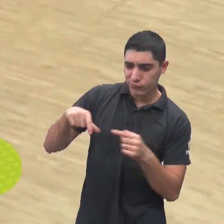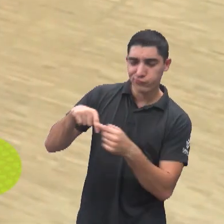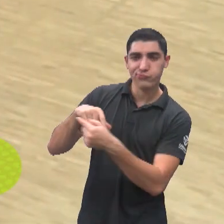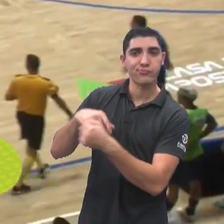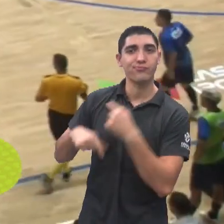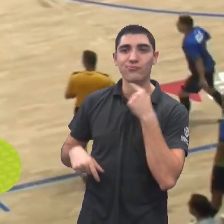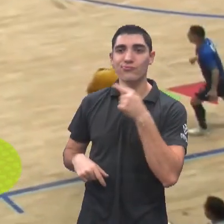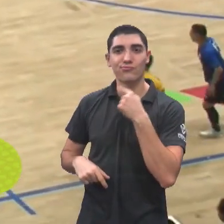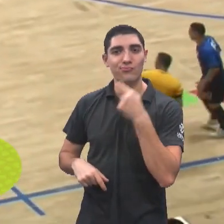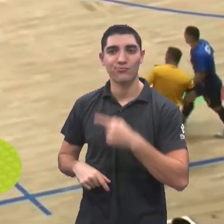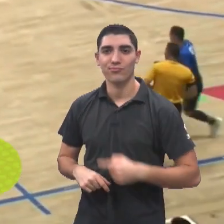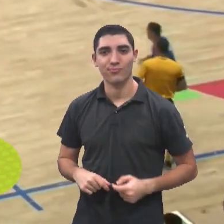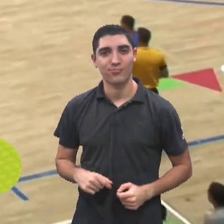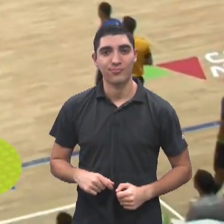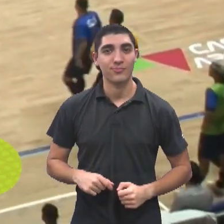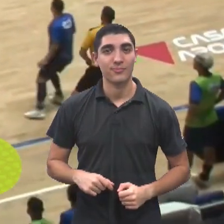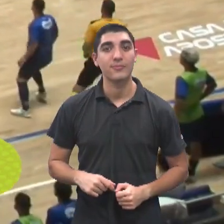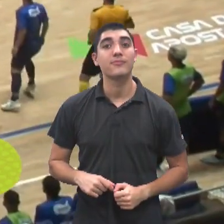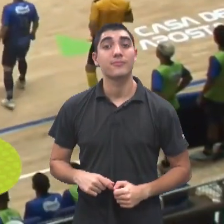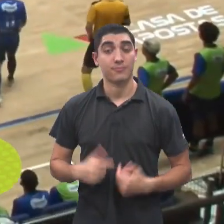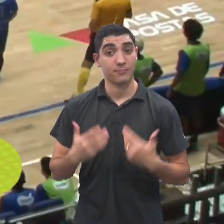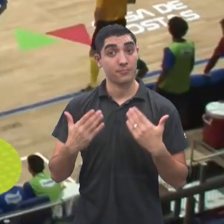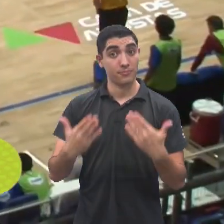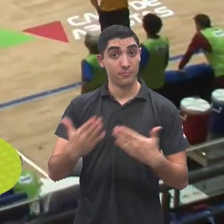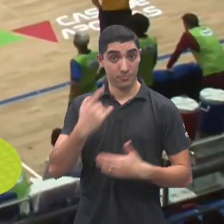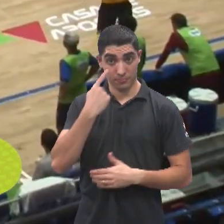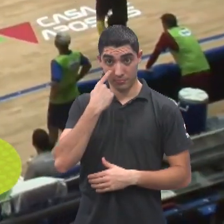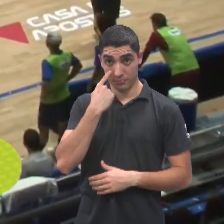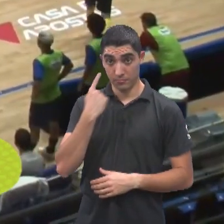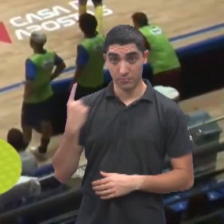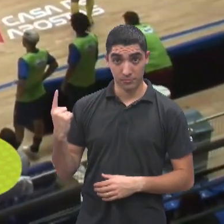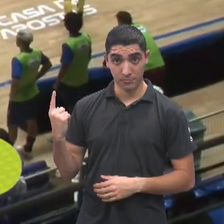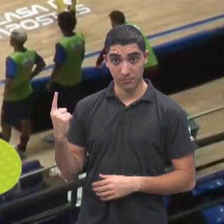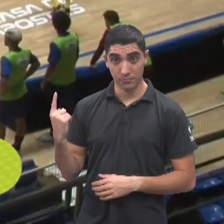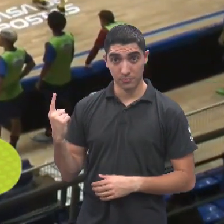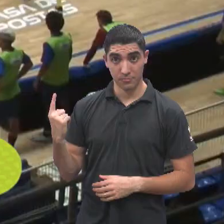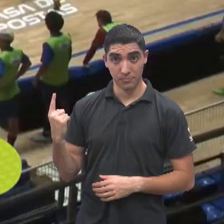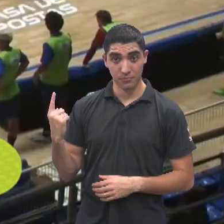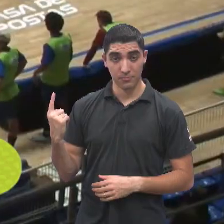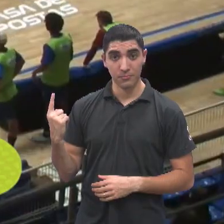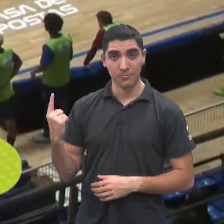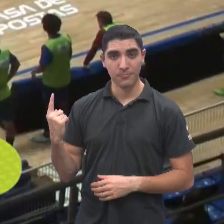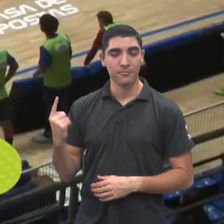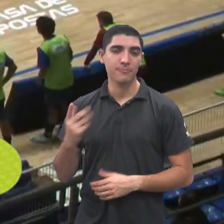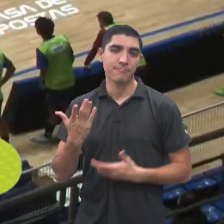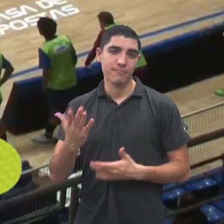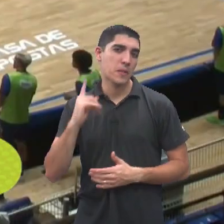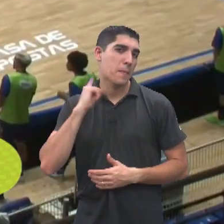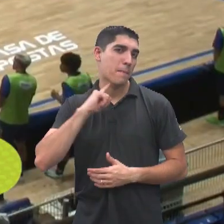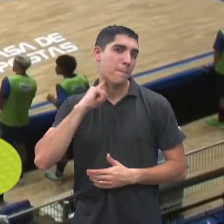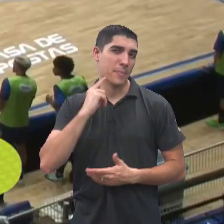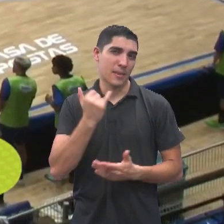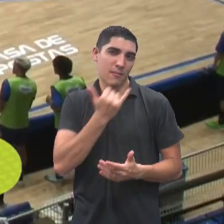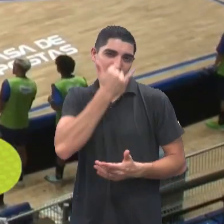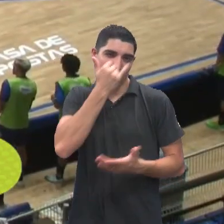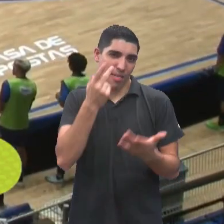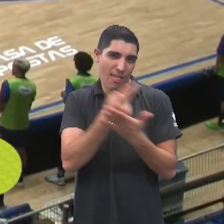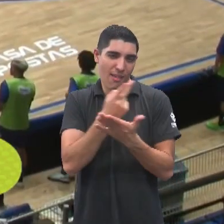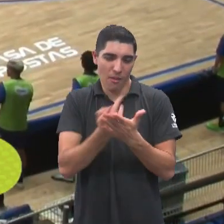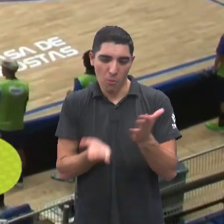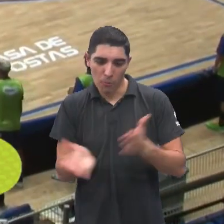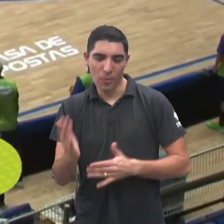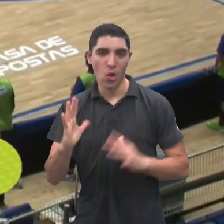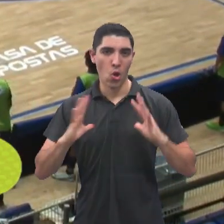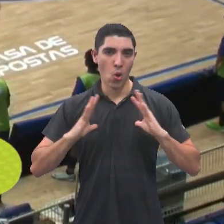David. Depois da bola recuada para o goleiro sem passar da meia quadra ou tocar no adversário, tiro livre indireto